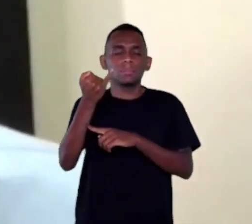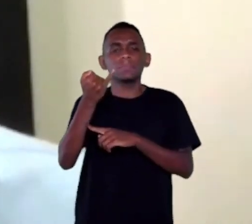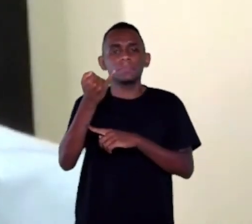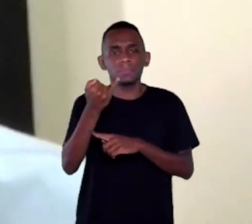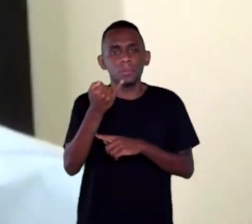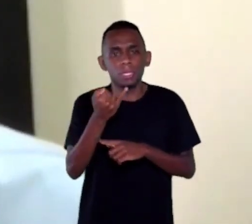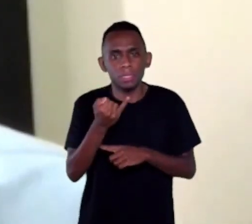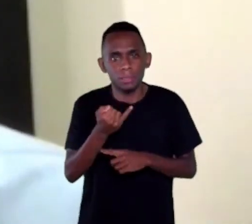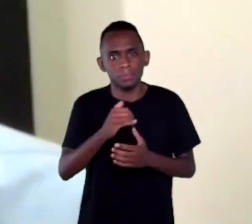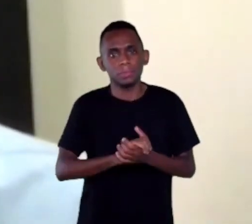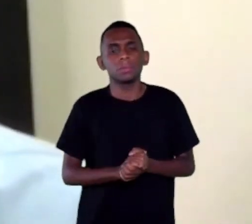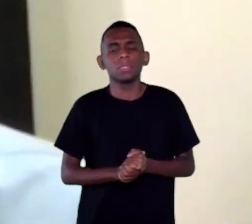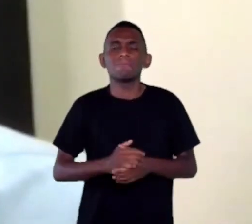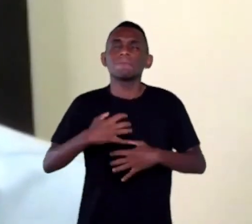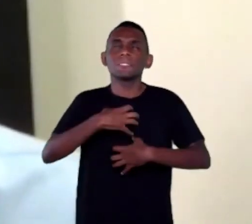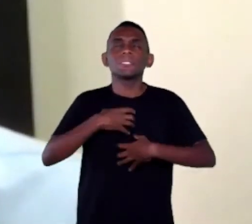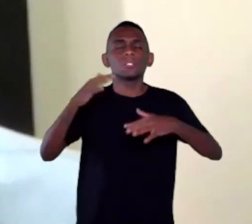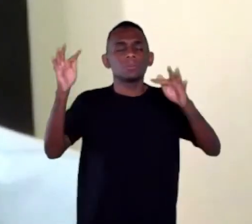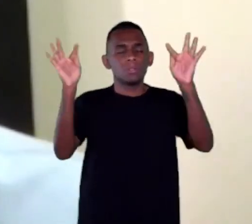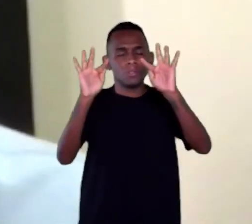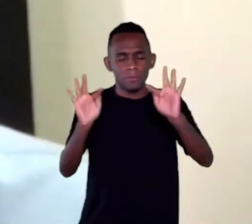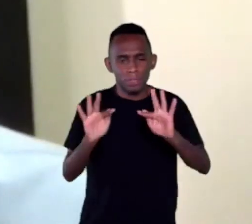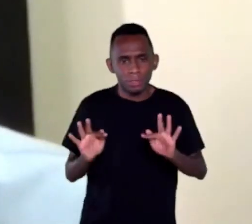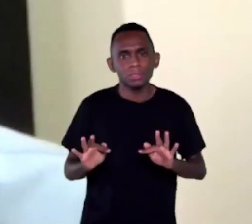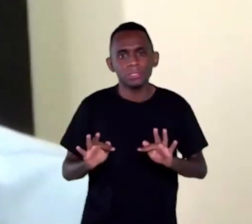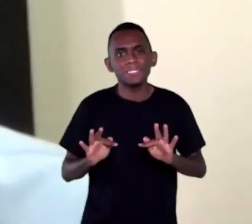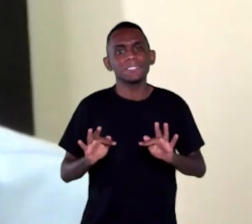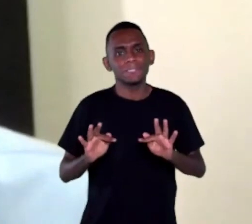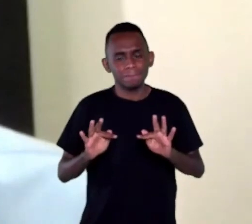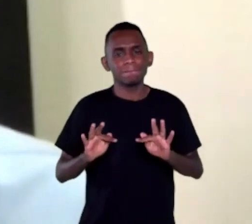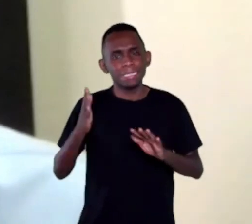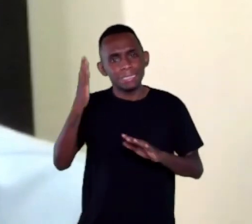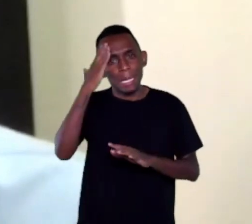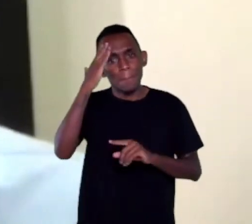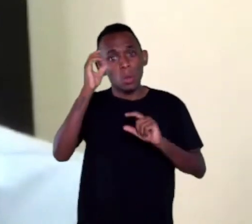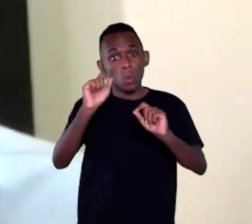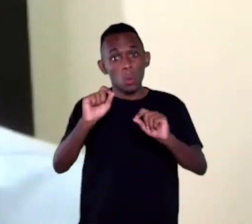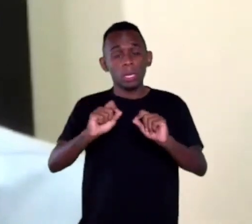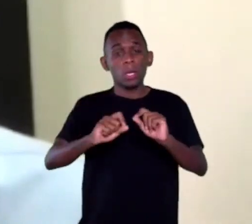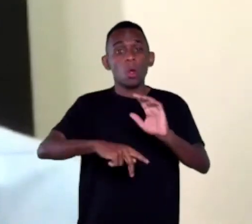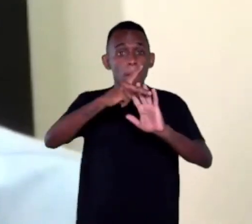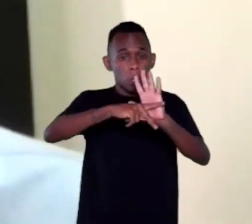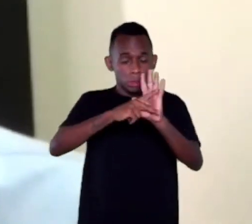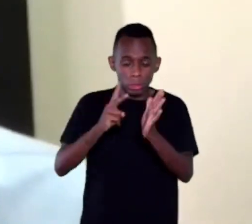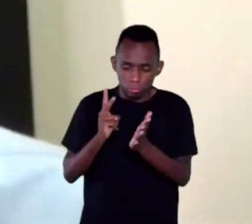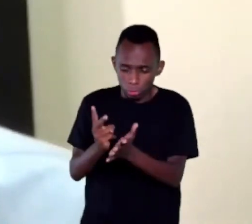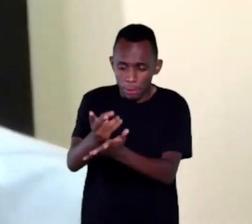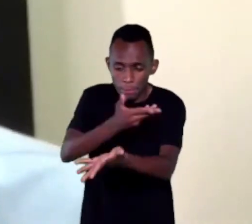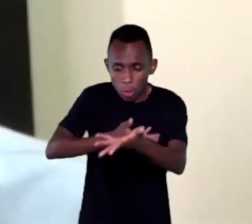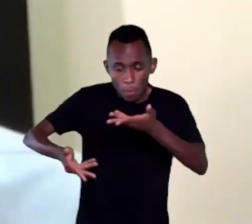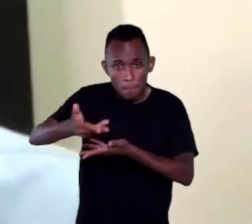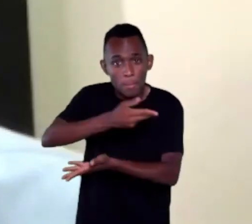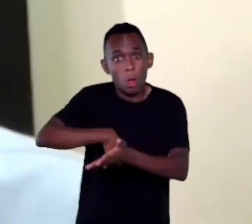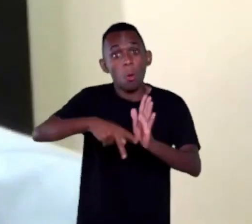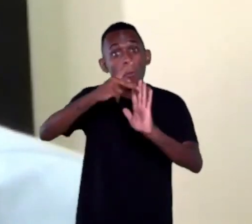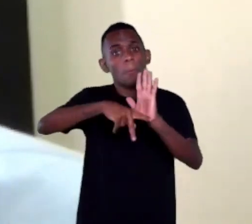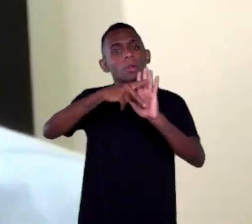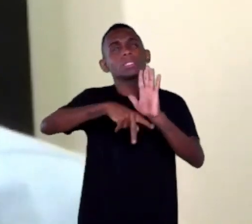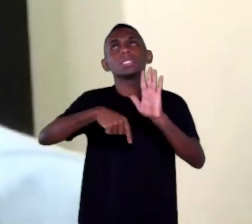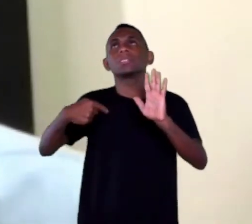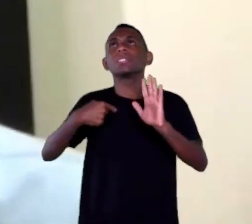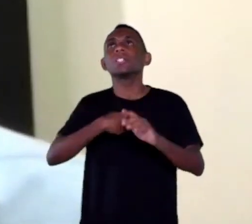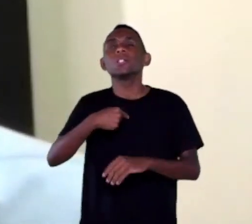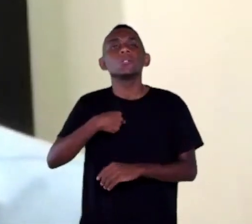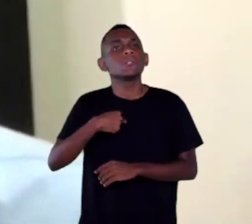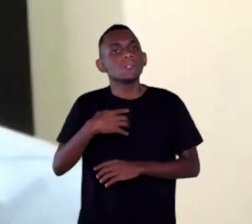estou muito feliz, muito lisonjeado de saber que o Sempre um Papo, que é o projeto que eu sempre fui